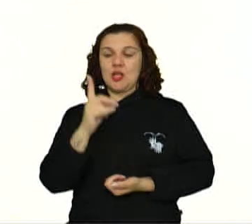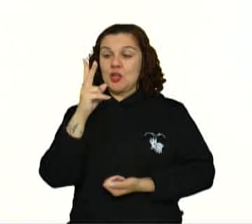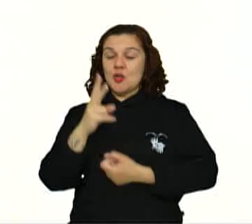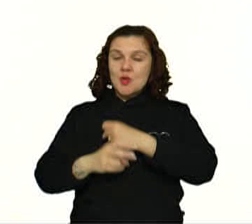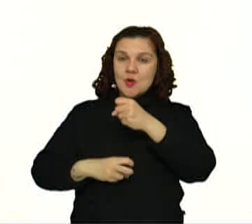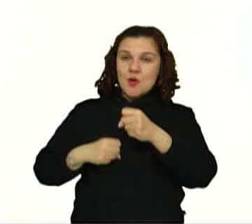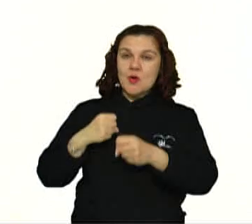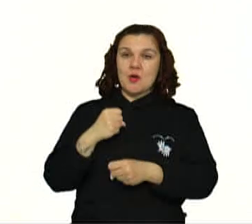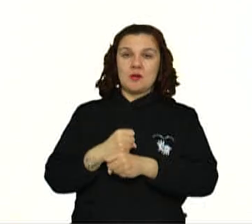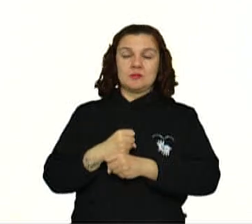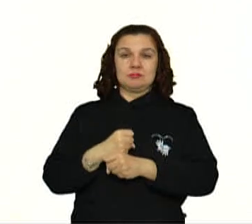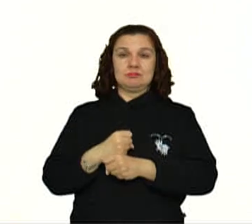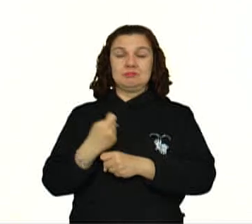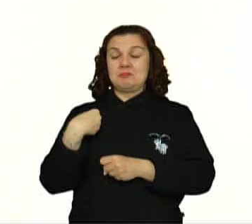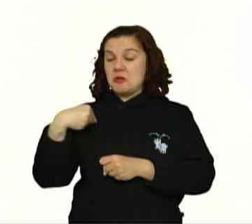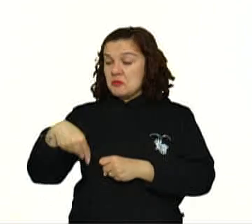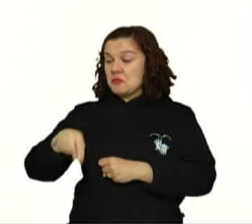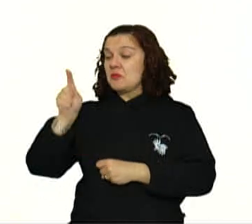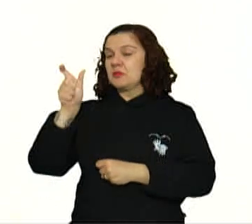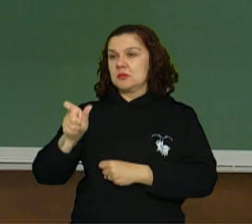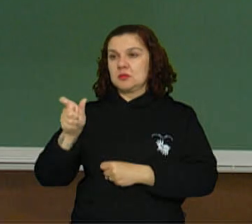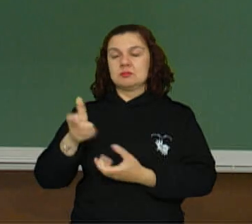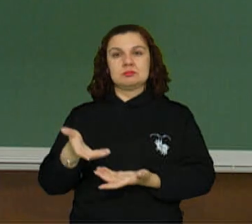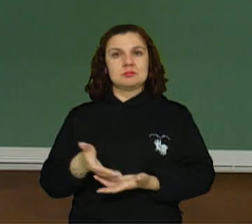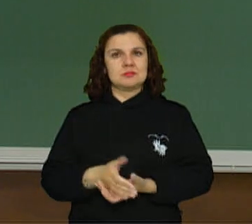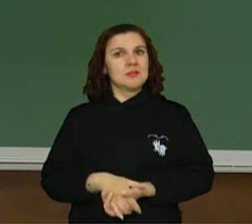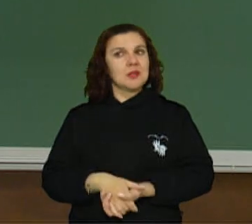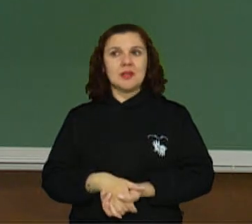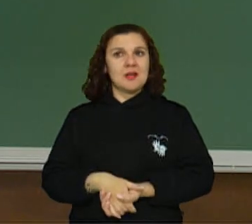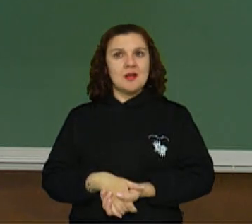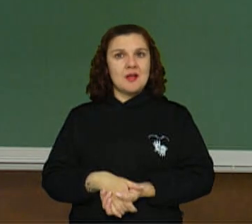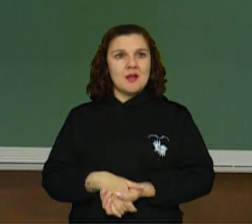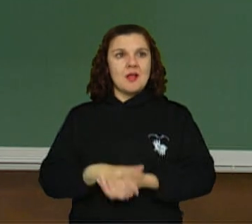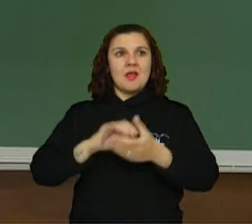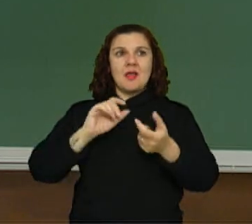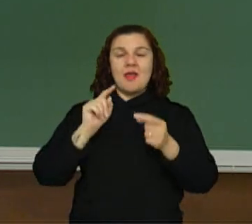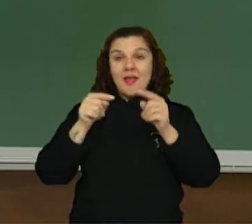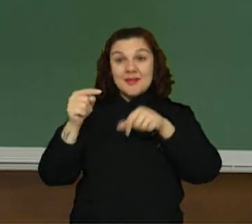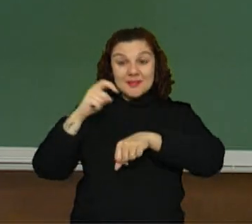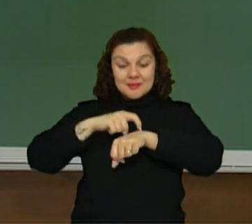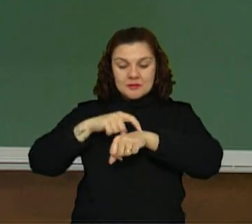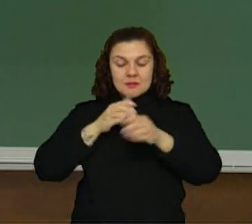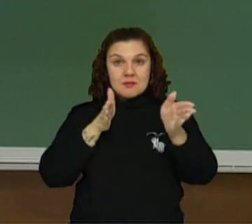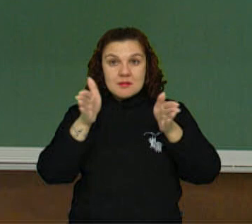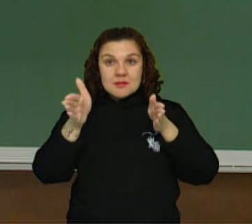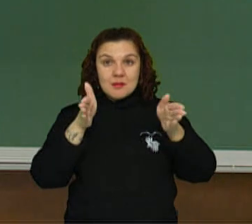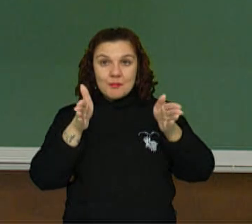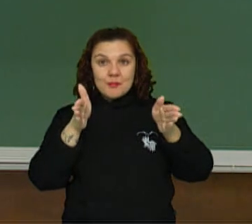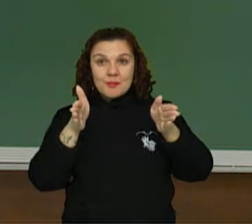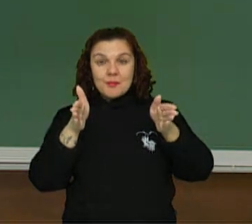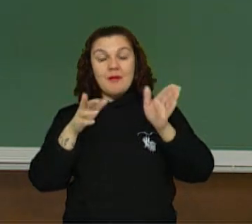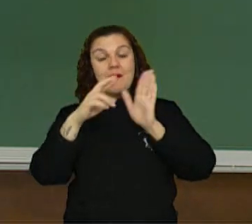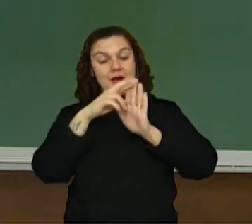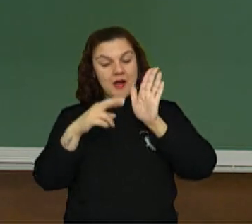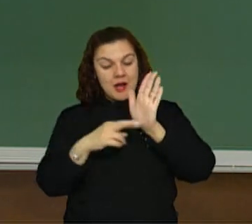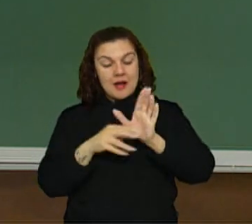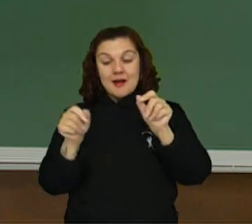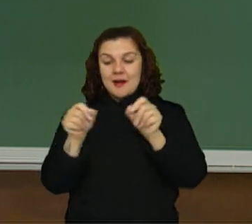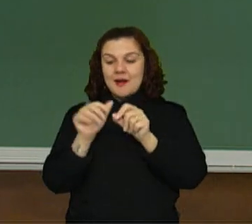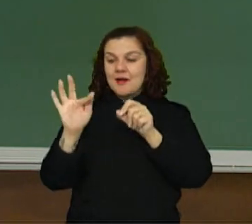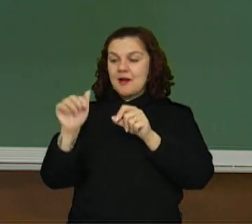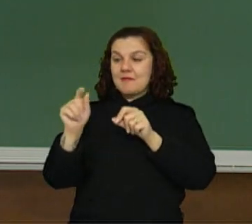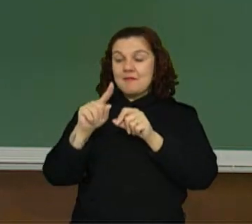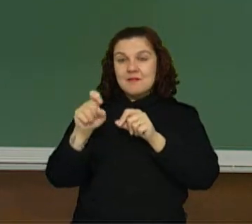2 anos que eu não vou lá para, né? Pessoal, é referente a tempo. O verbo fazer aqui, a regra é